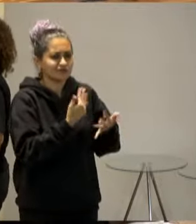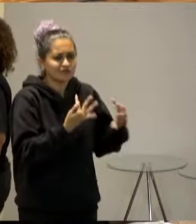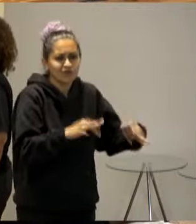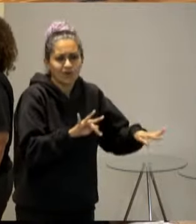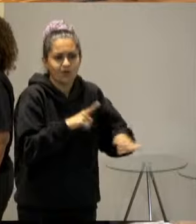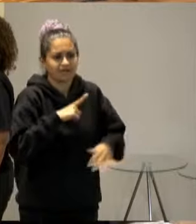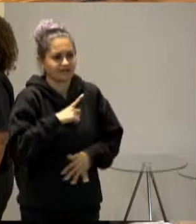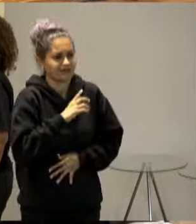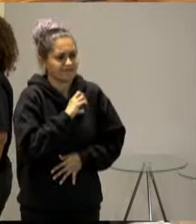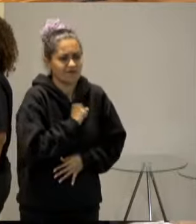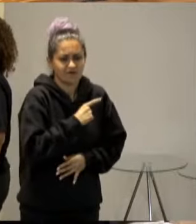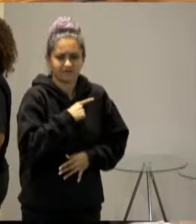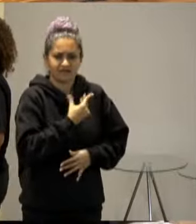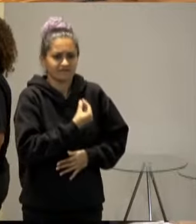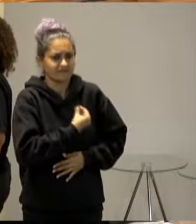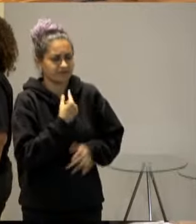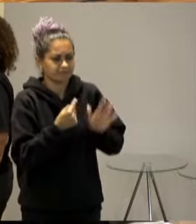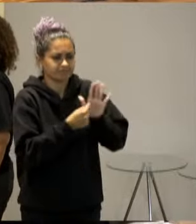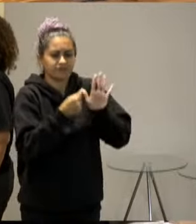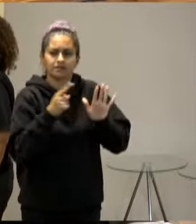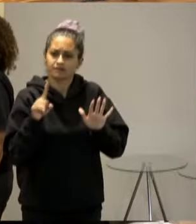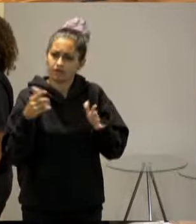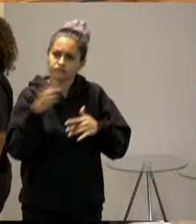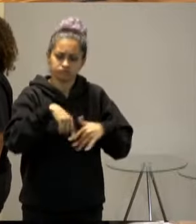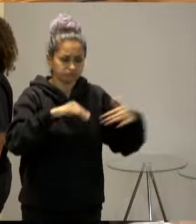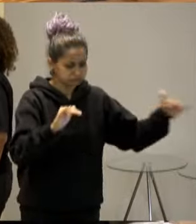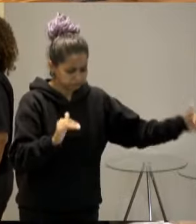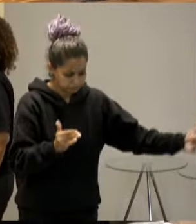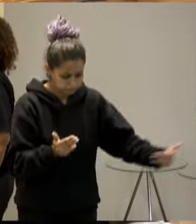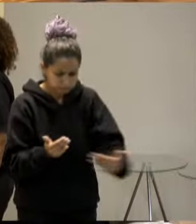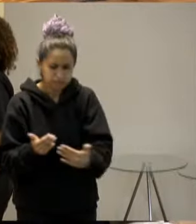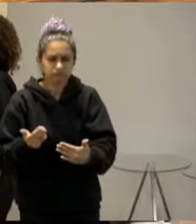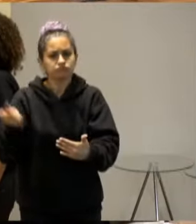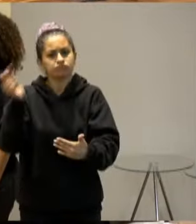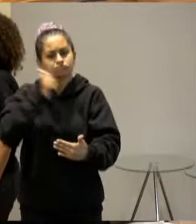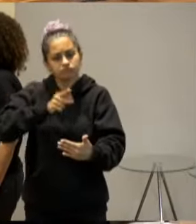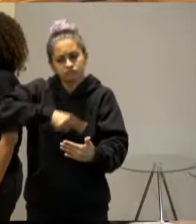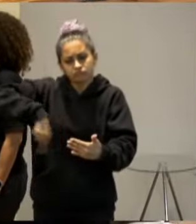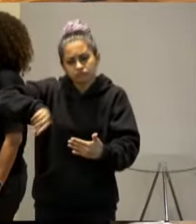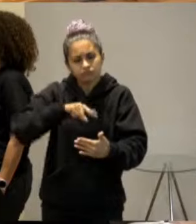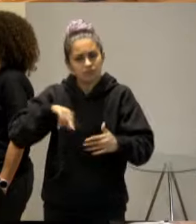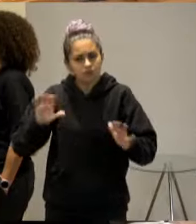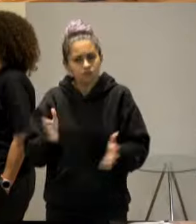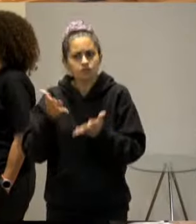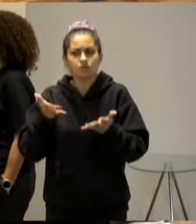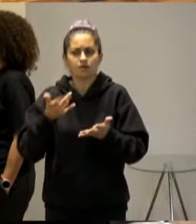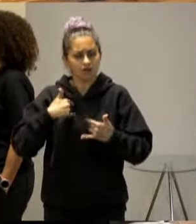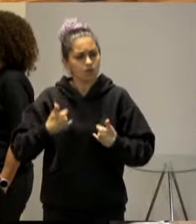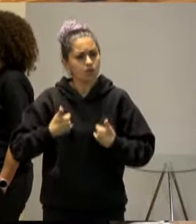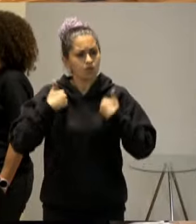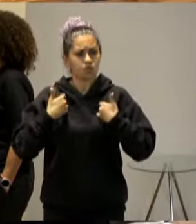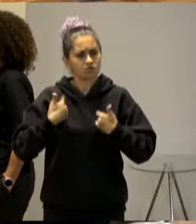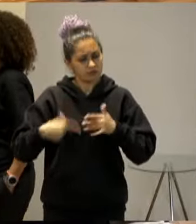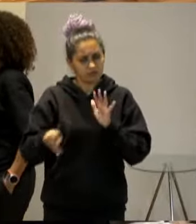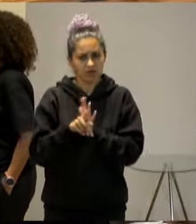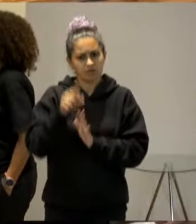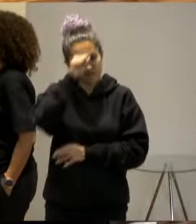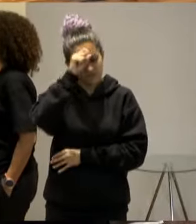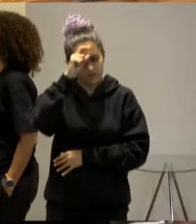Então, acolham a todos com as suas dores e os seus amores, e que nós possamos. Eu tenho muito orgulho de fazer parte dessa